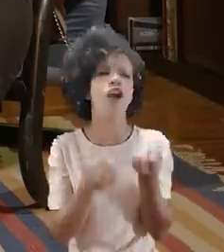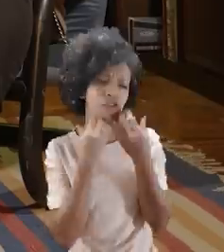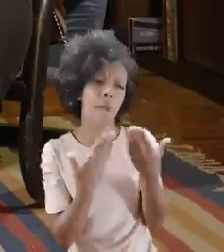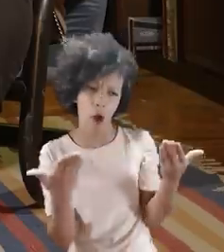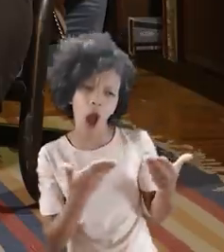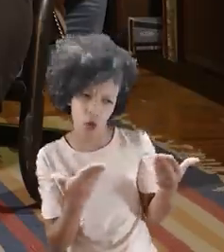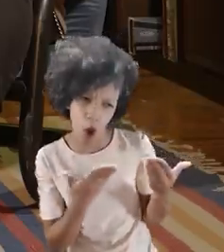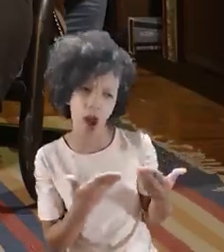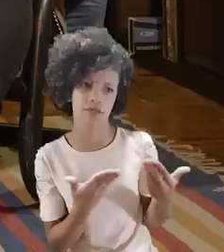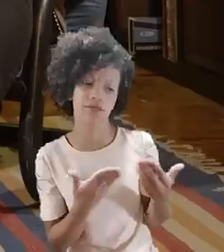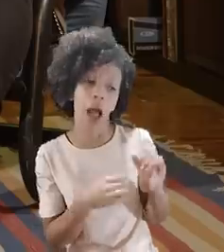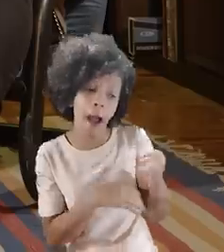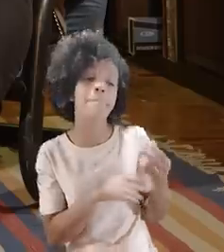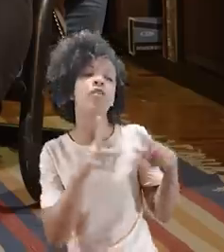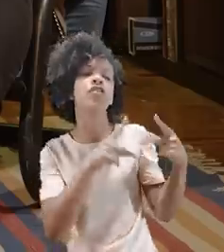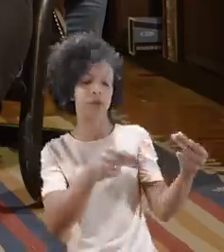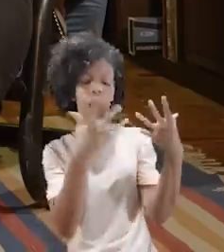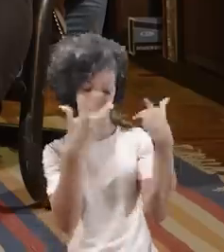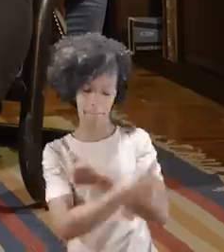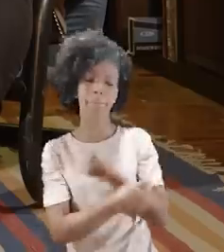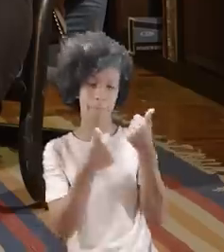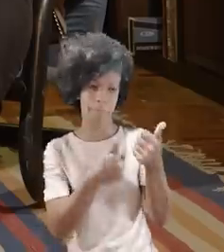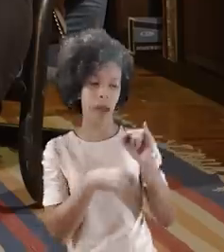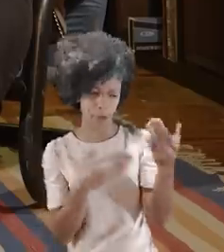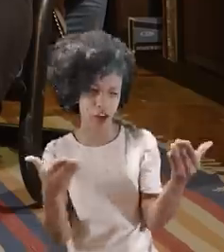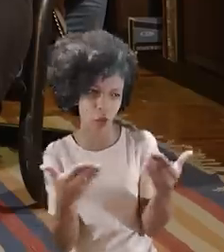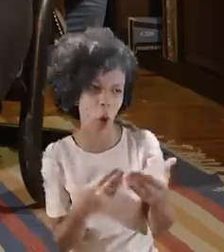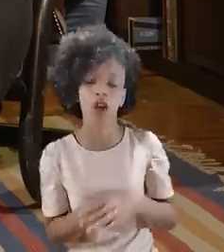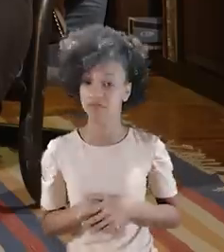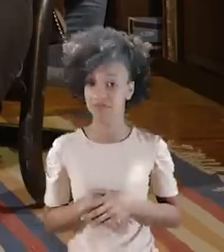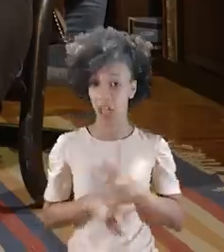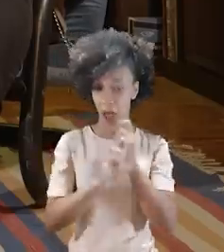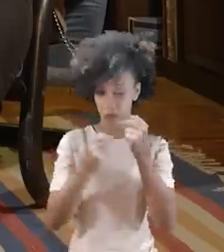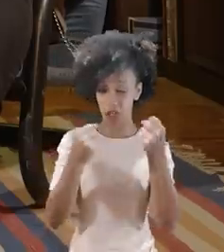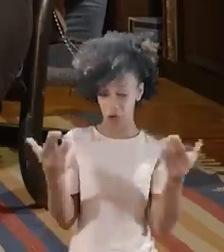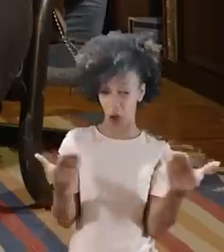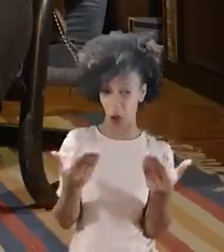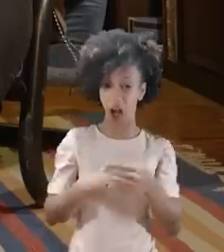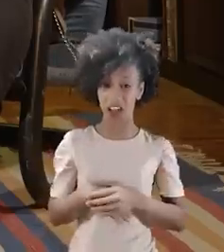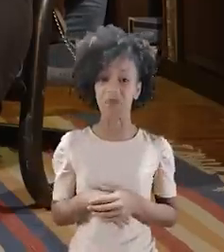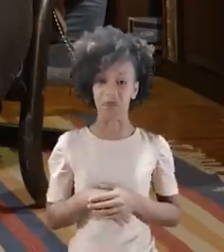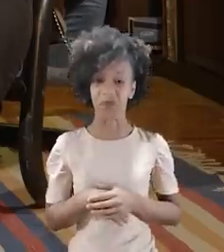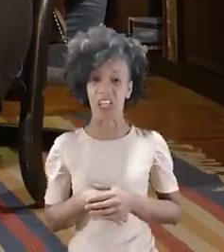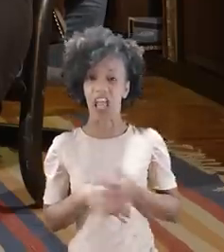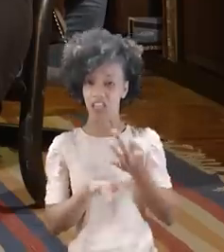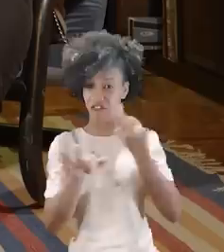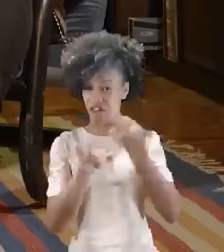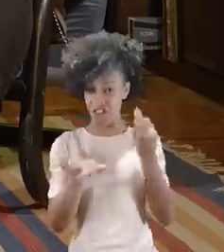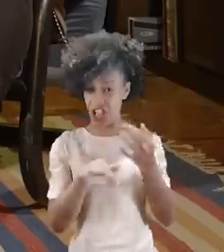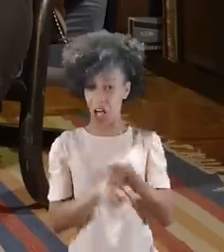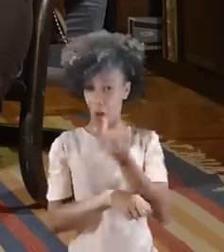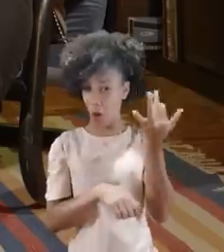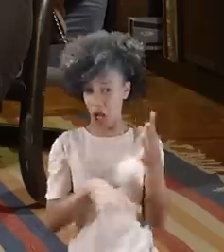muito bom ficou bom agora Aproveite presente tá bonito O Poder do Agora tá lendo física quântica